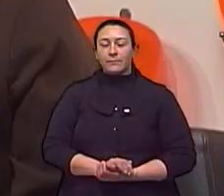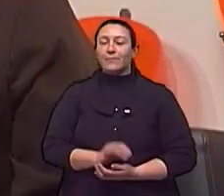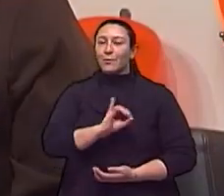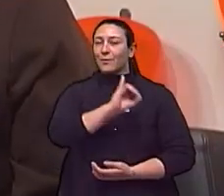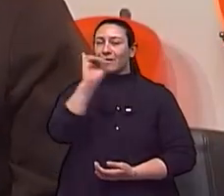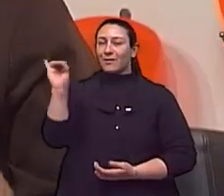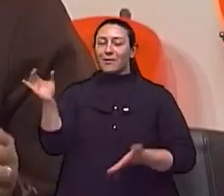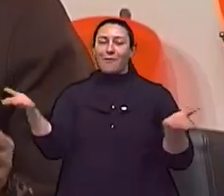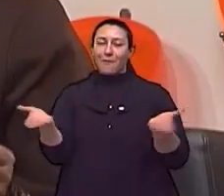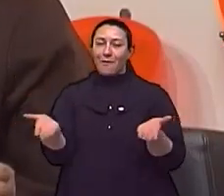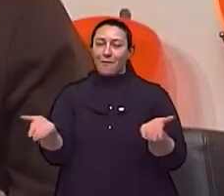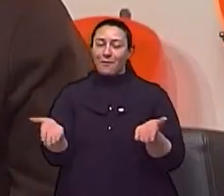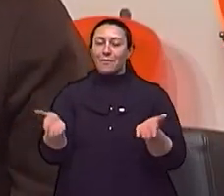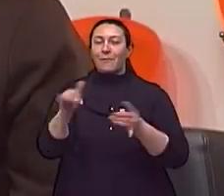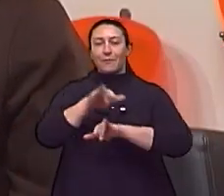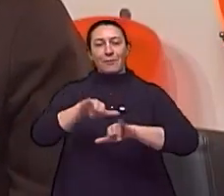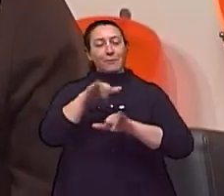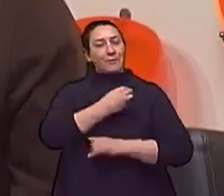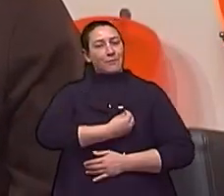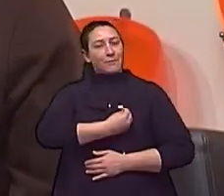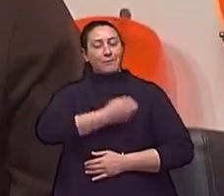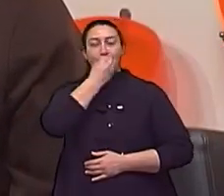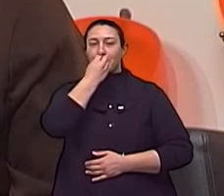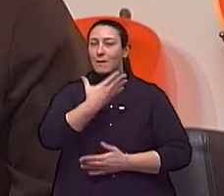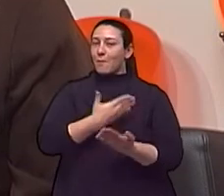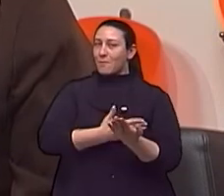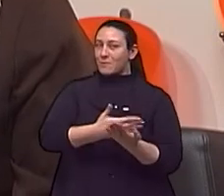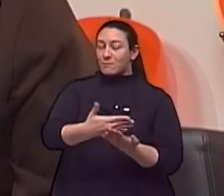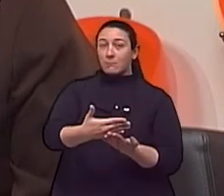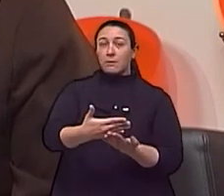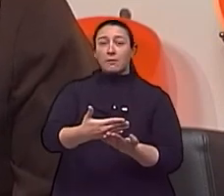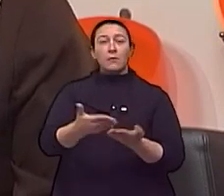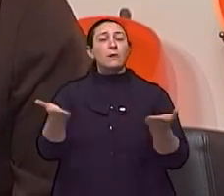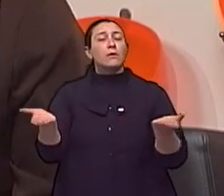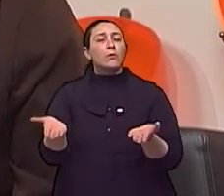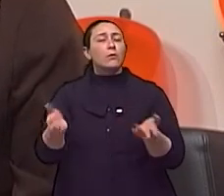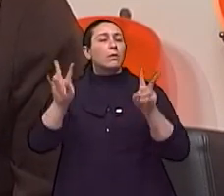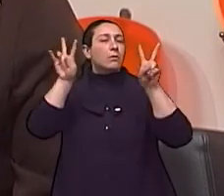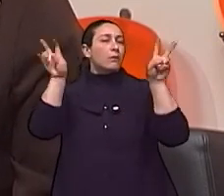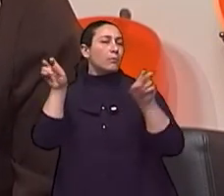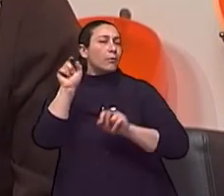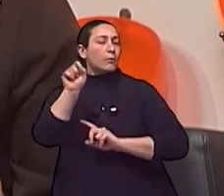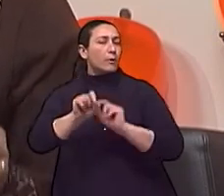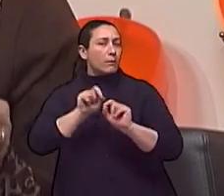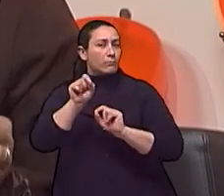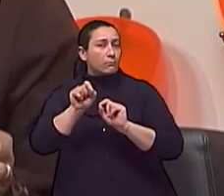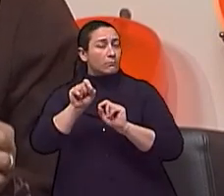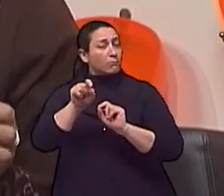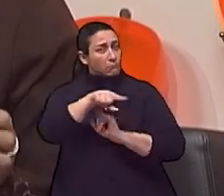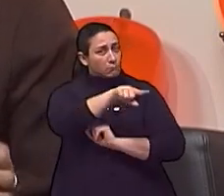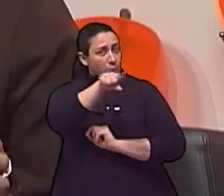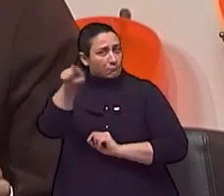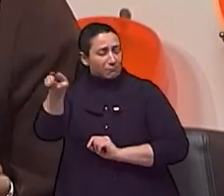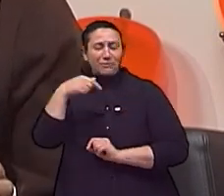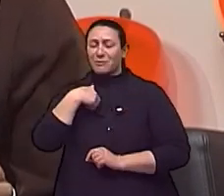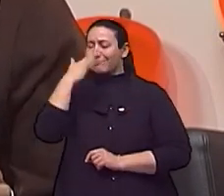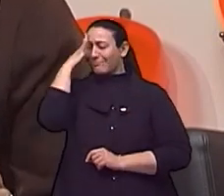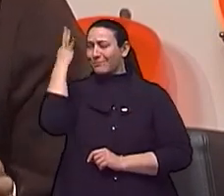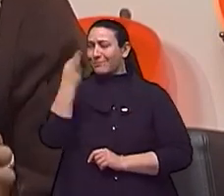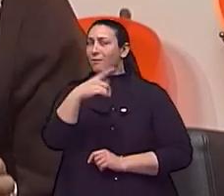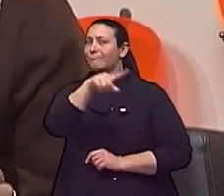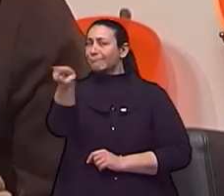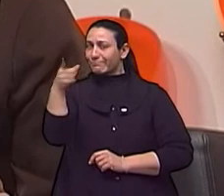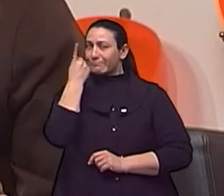o olá o nosso viva bem está começando e o nosso tema de hoje interessa você tenho certeza